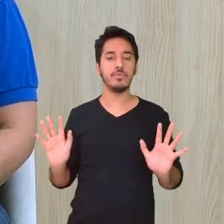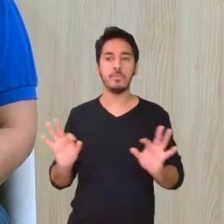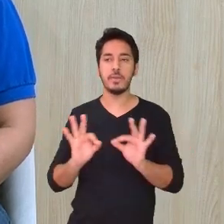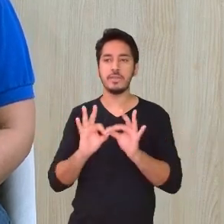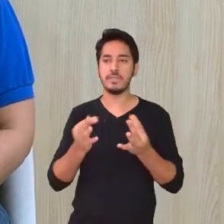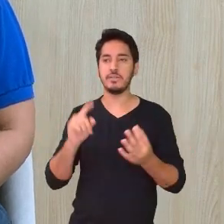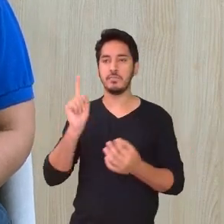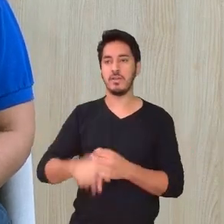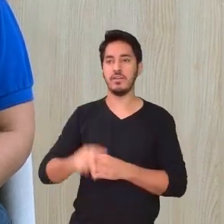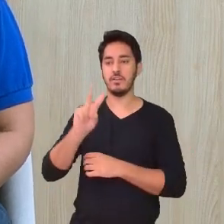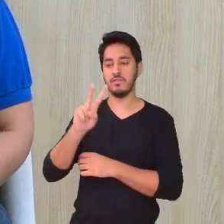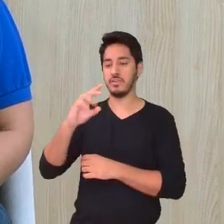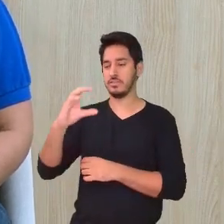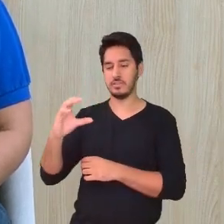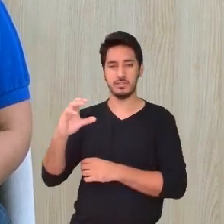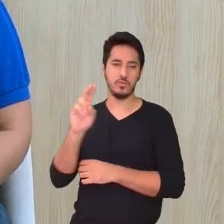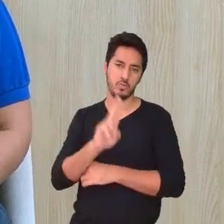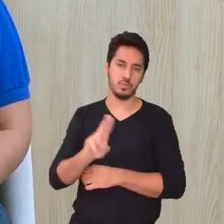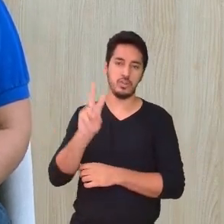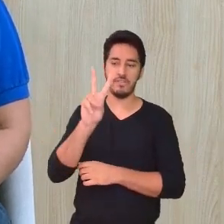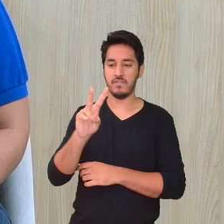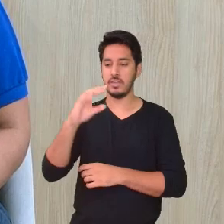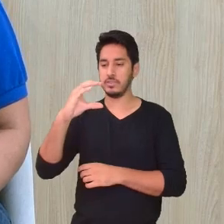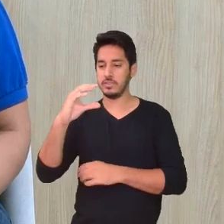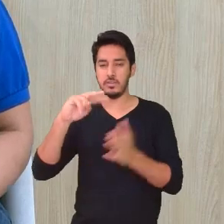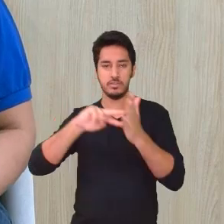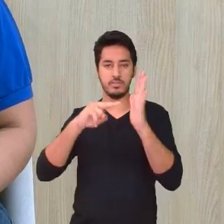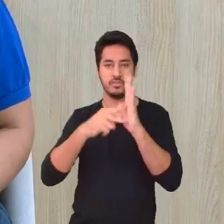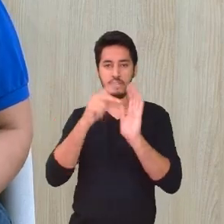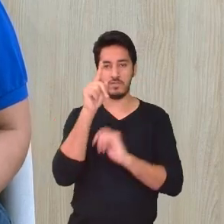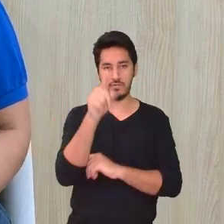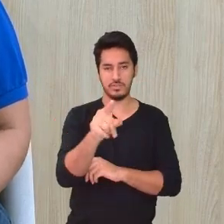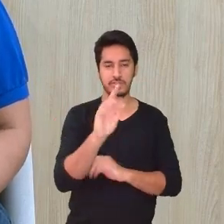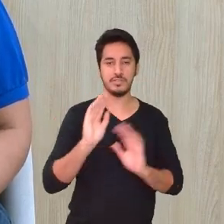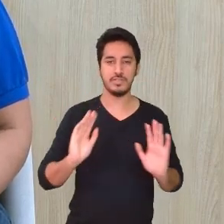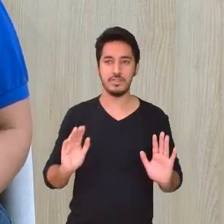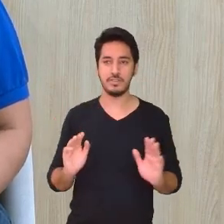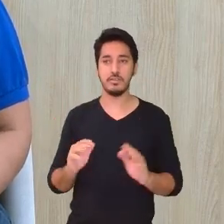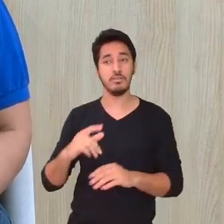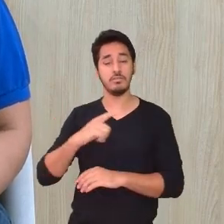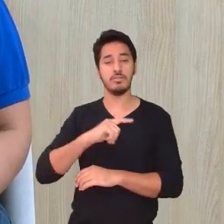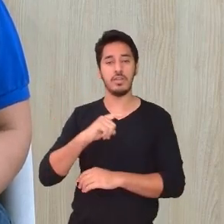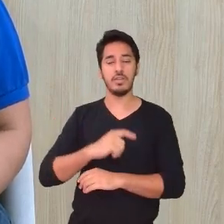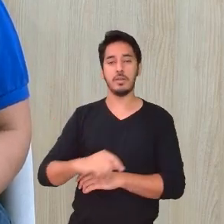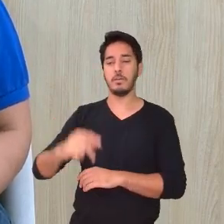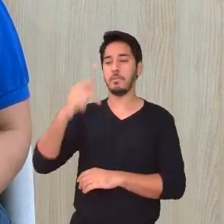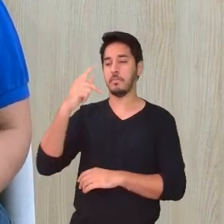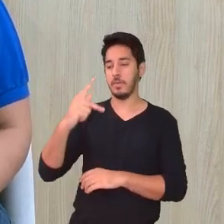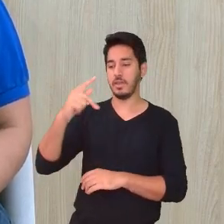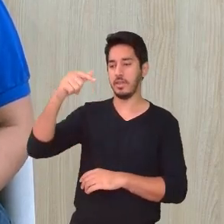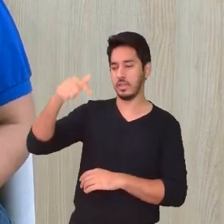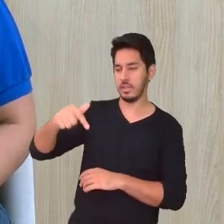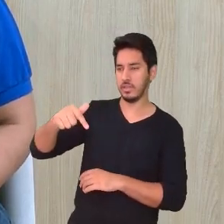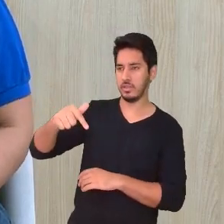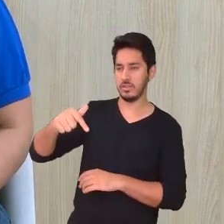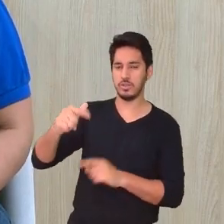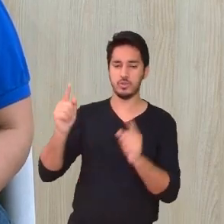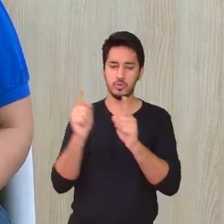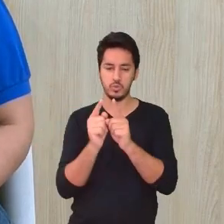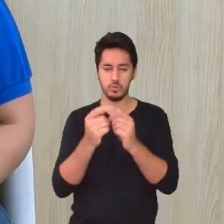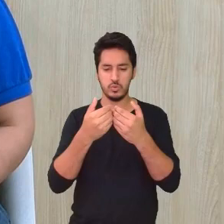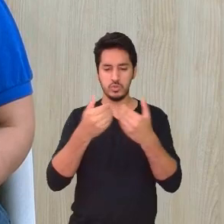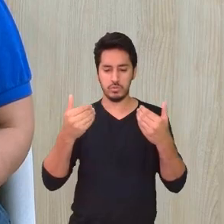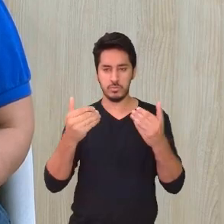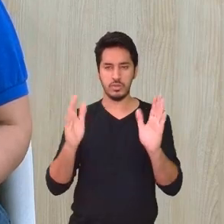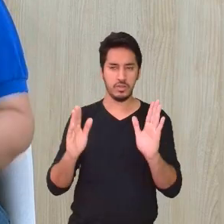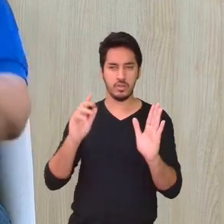é você, né? A gente usa VC, né? Então tem PQ, até porque é aquela coisa, né? De PQ junto, separado,